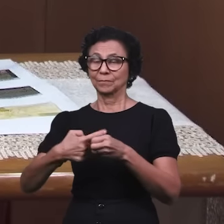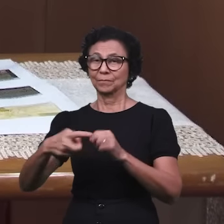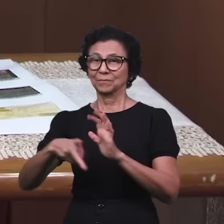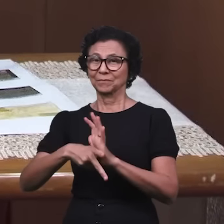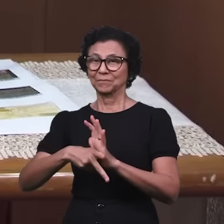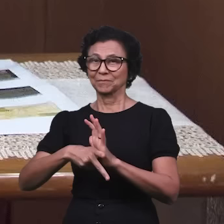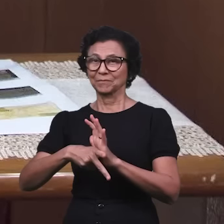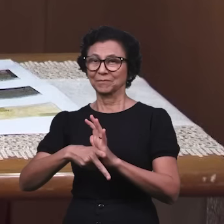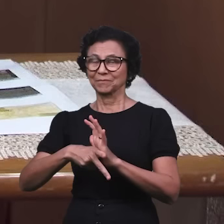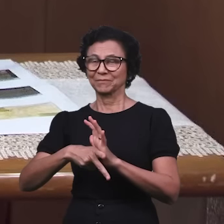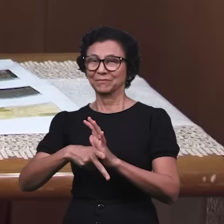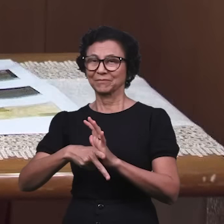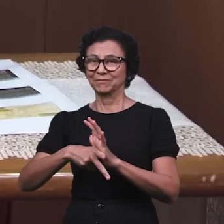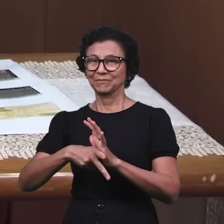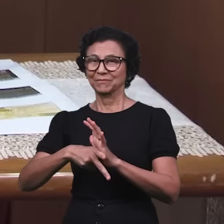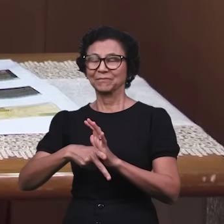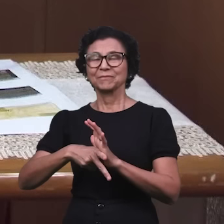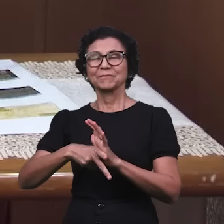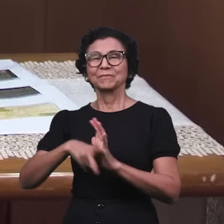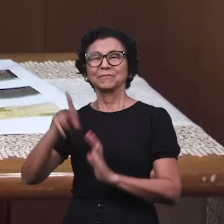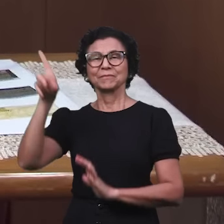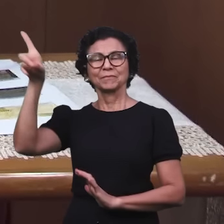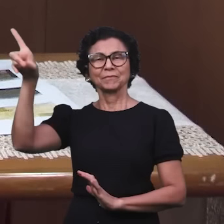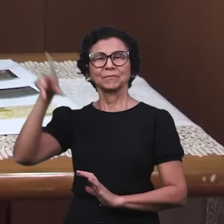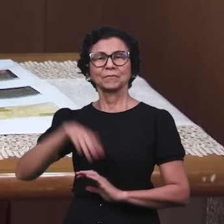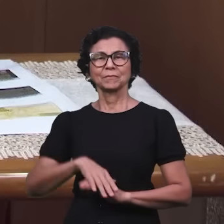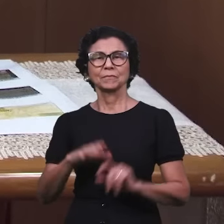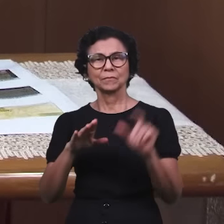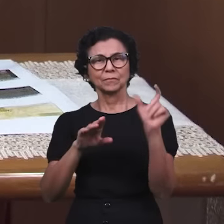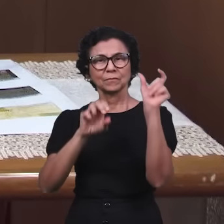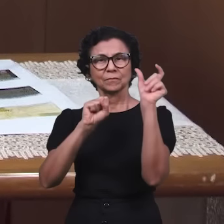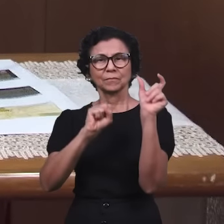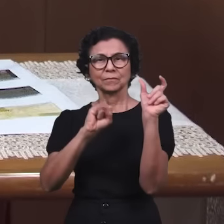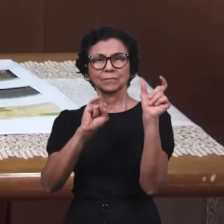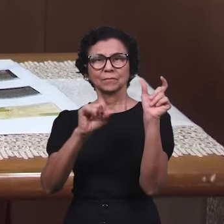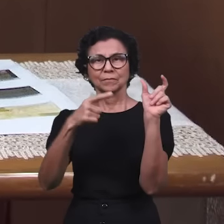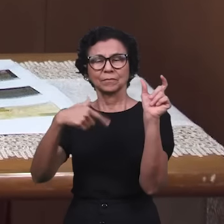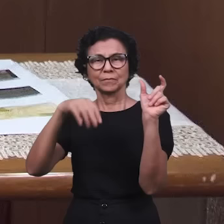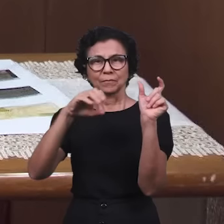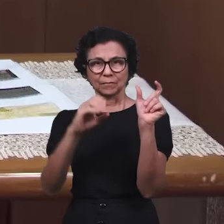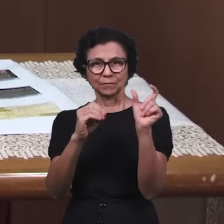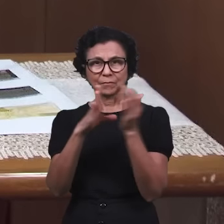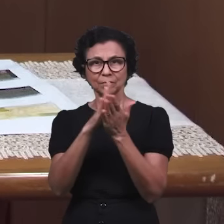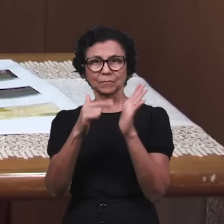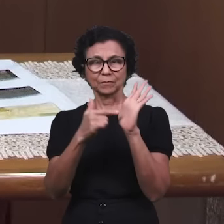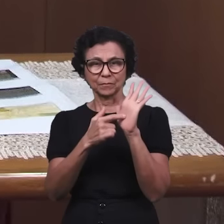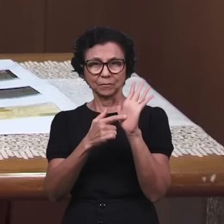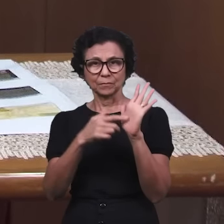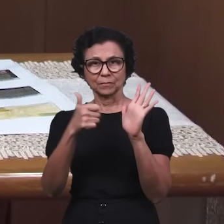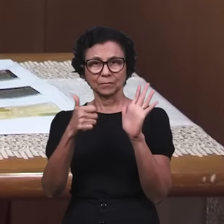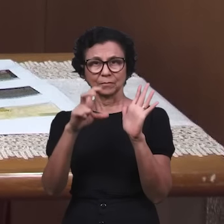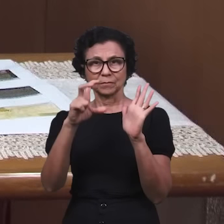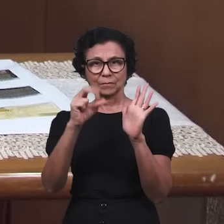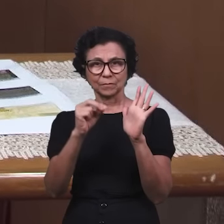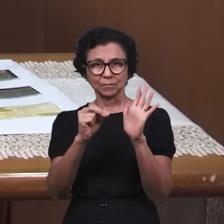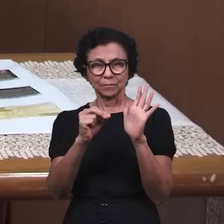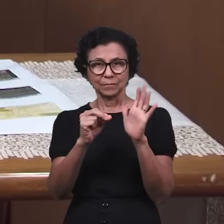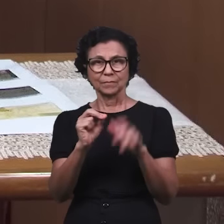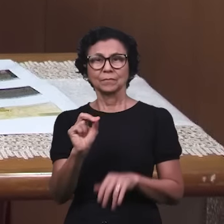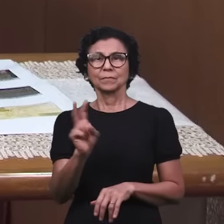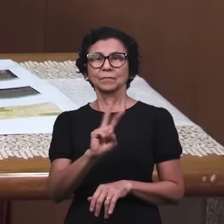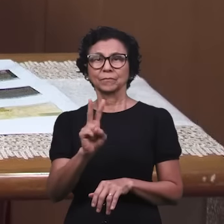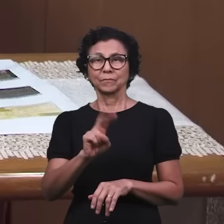Jerusalém. E a palavra Sião aparece mais de 150 vezes na Bíblia, para se ter ideia